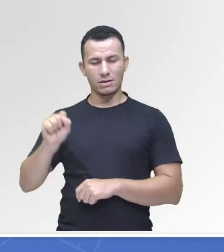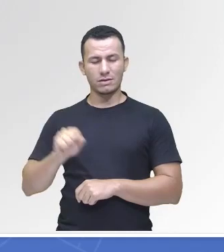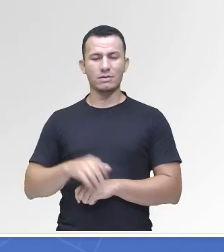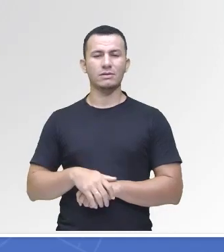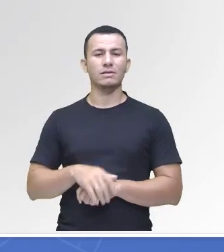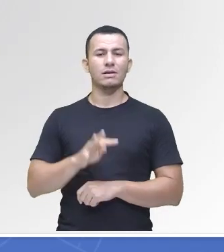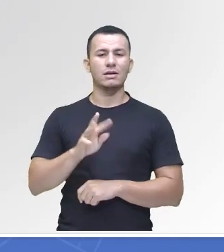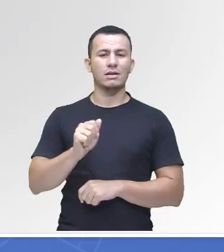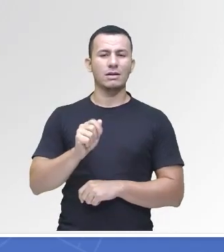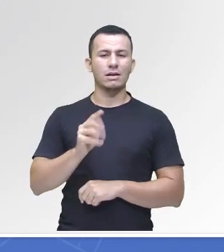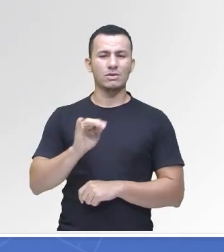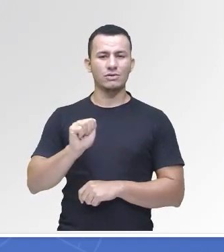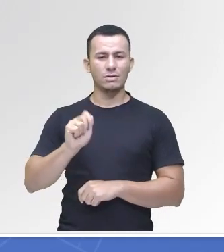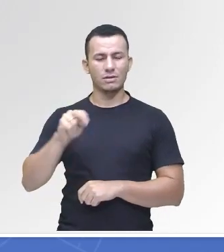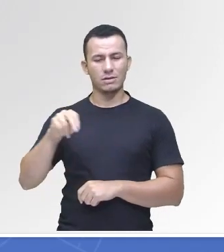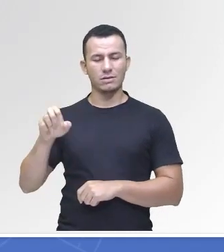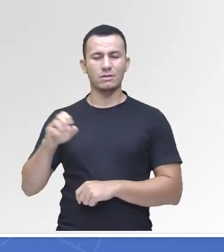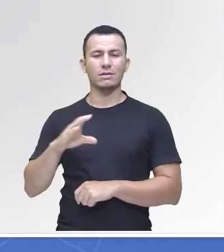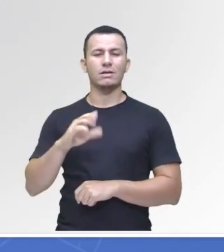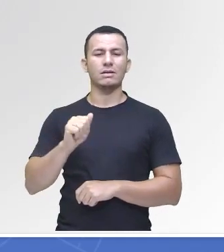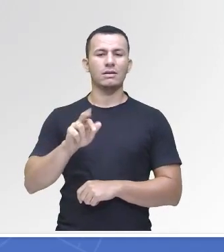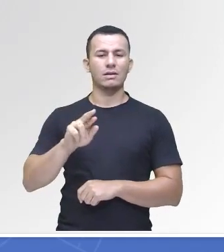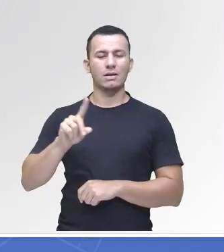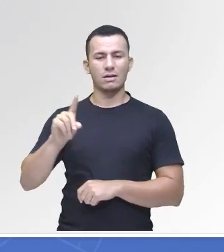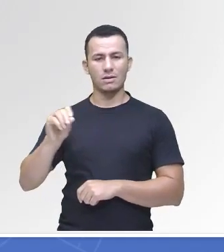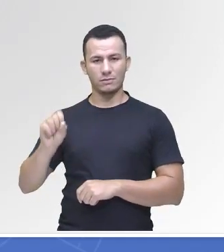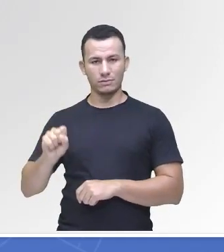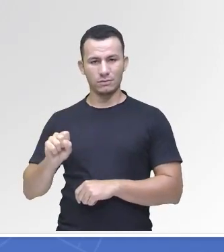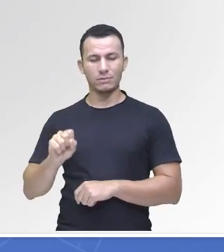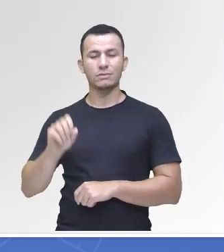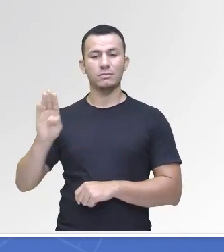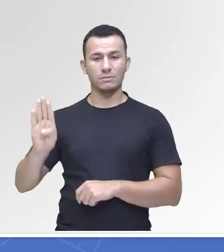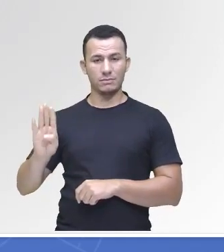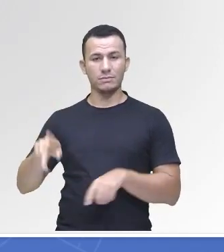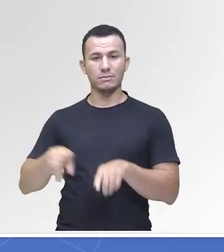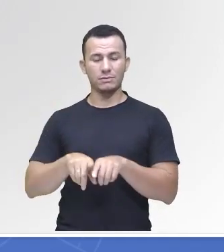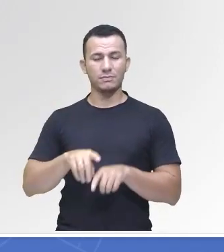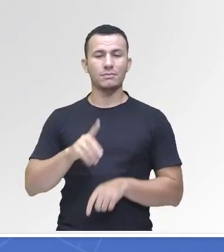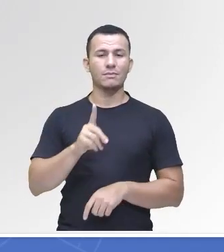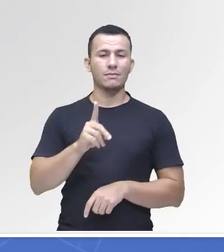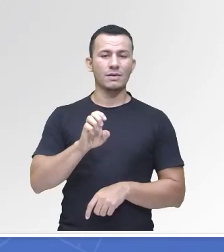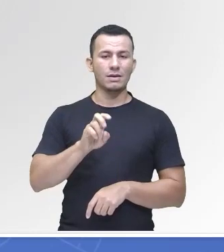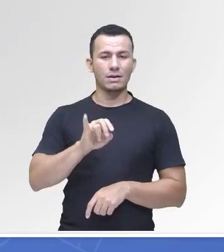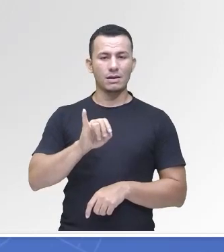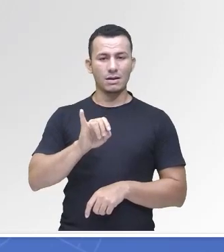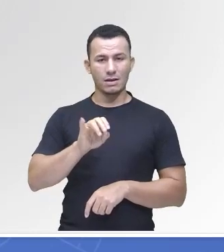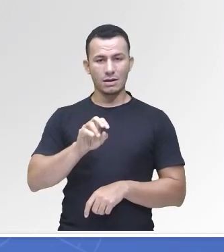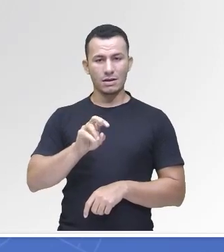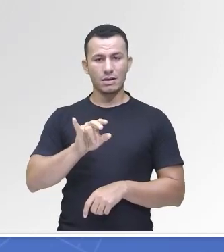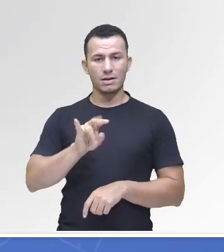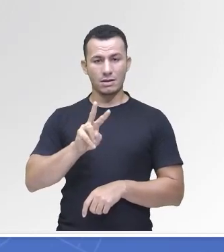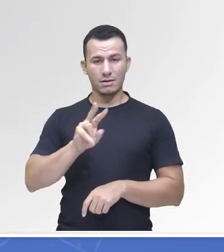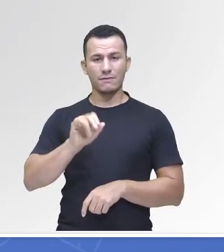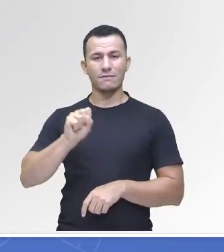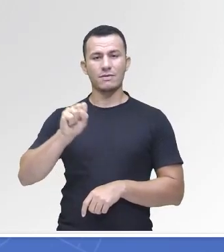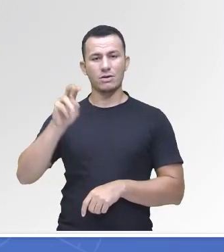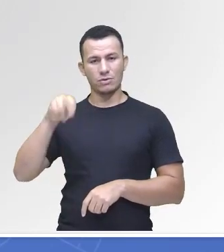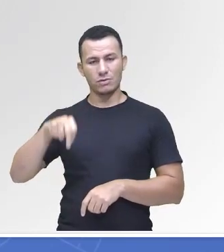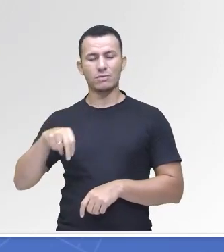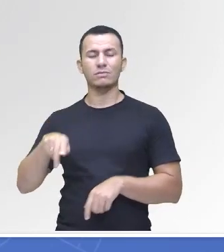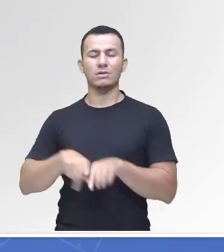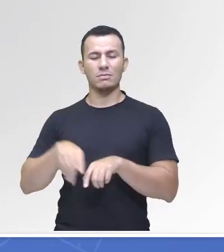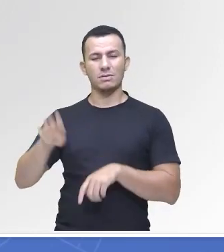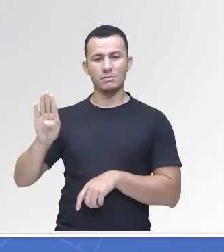B, Carlos marcou alternativa B, Davidson também marcou B. Bom, então, pelo que eu